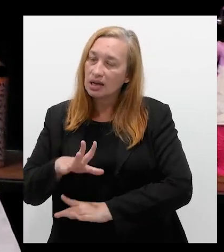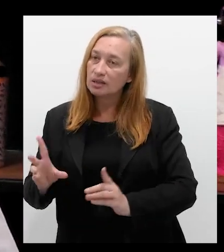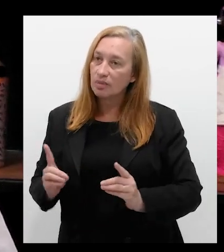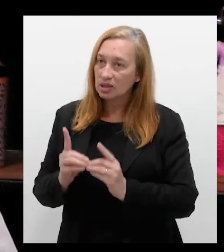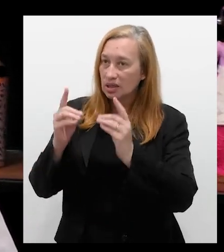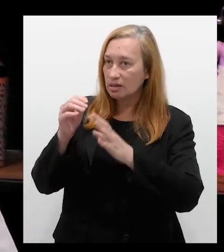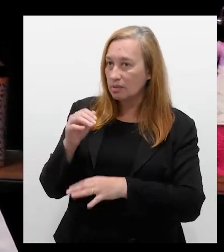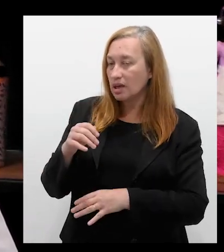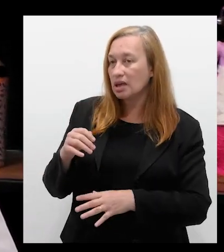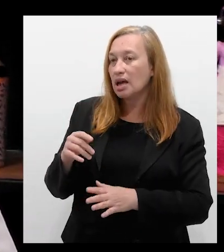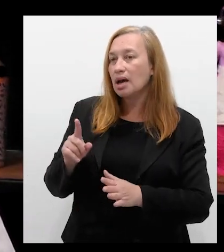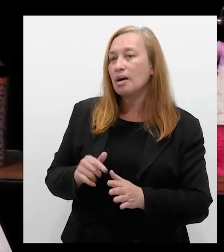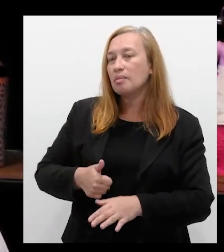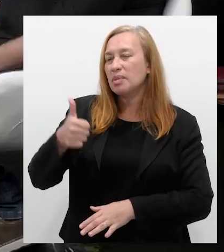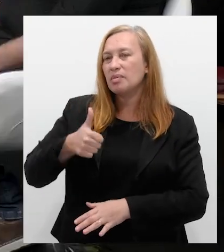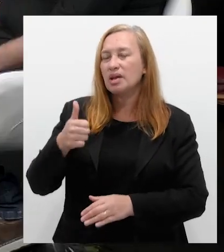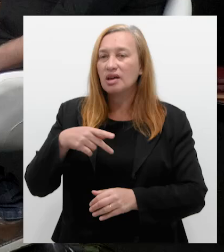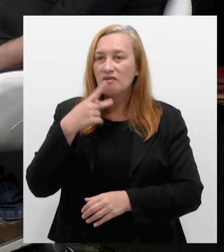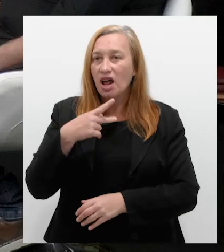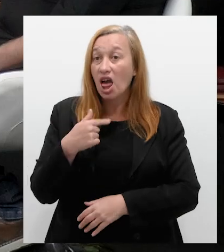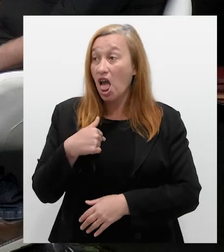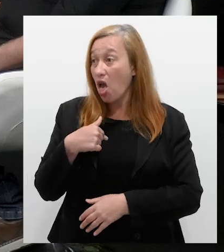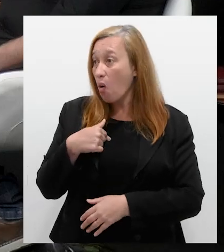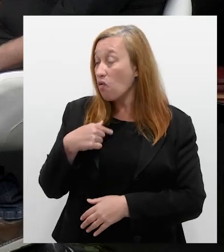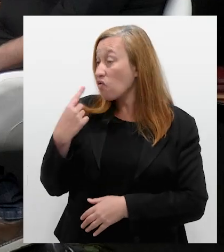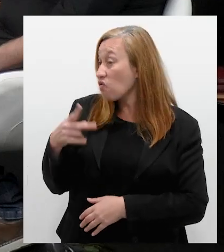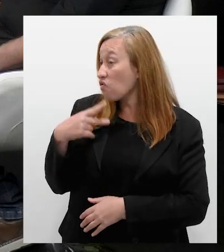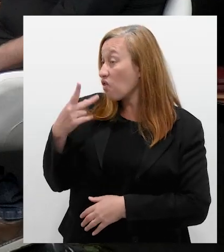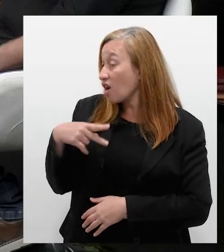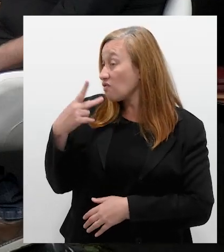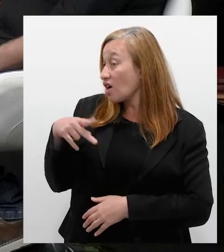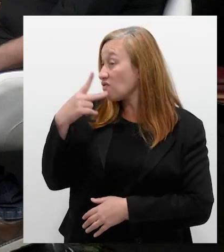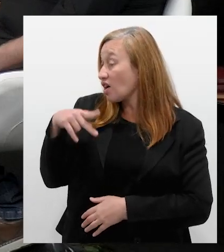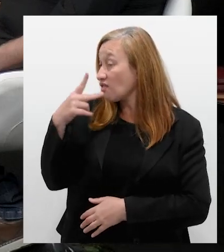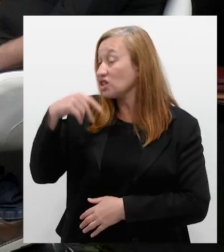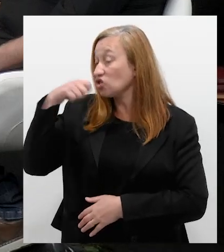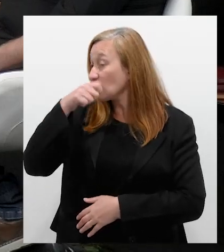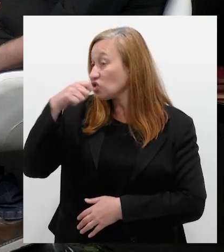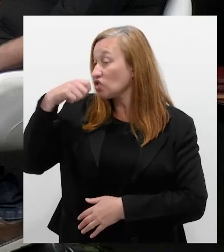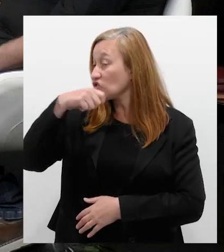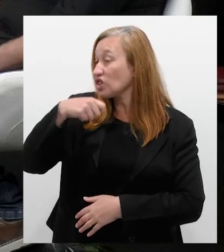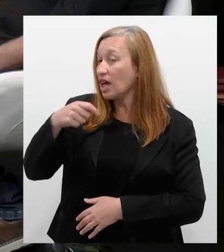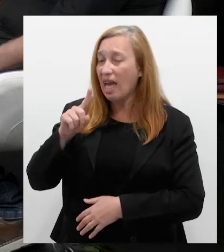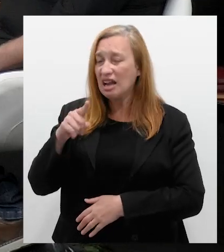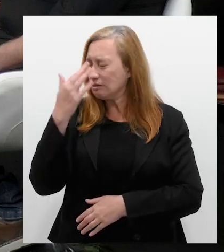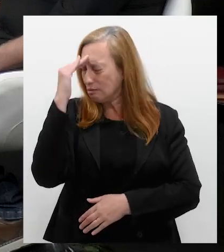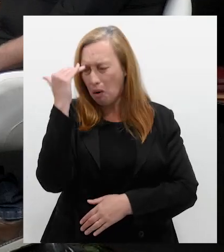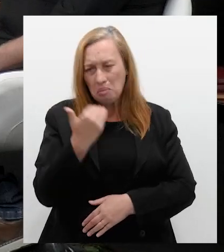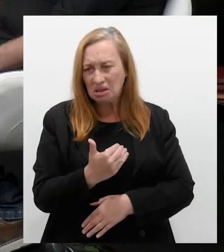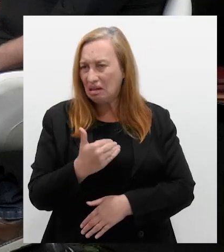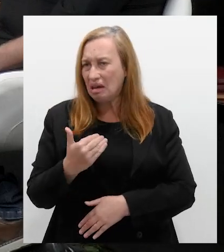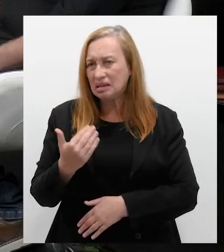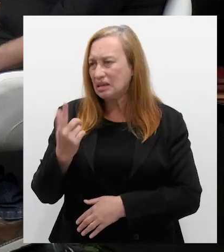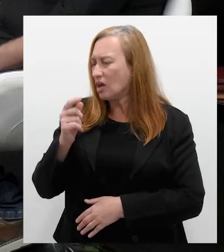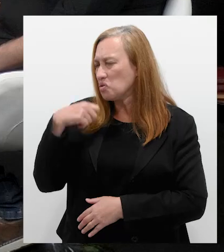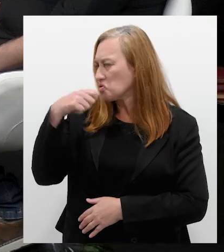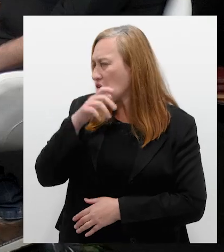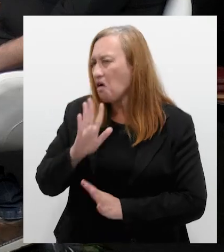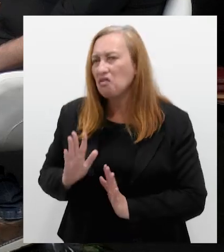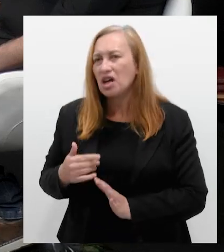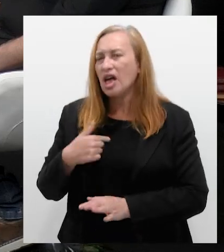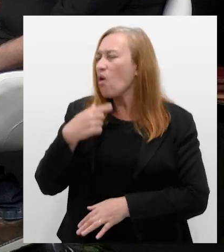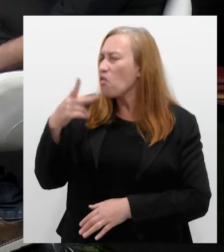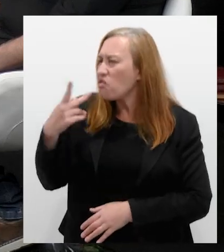né, a primeira coisa que eles falam é o seguinte: mas eu falo tanto para ele para escovar o dente, ele não obedece, ou ele não escova, ou